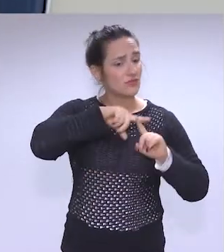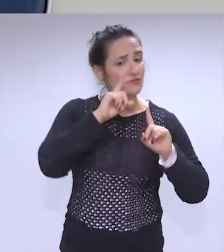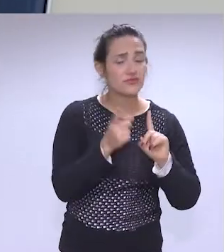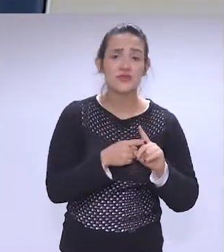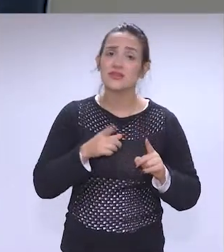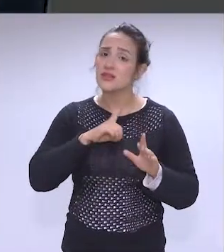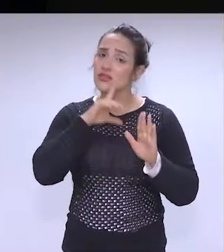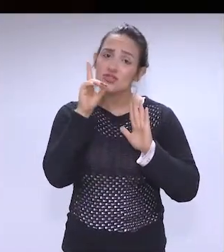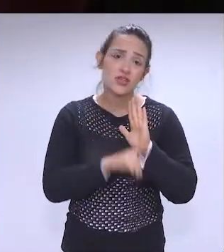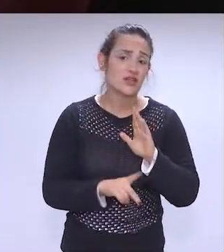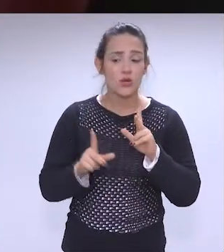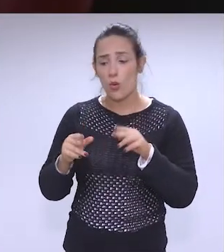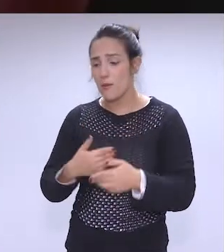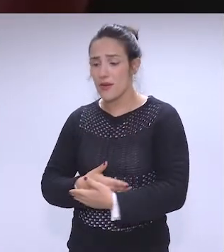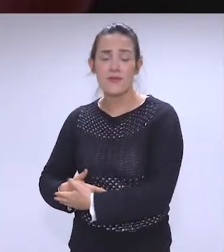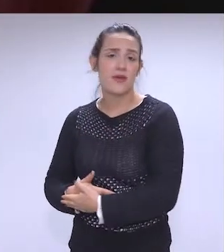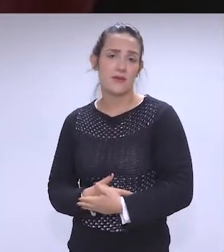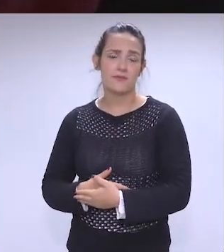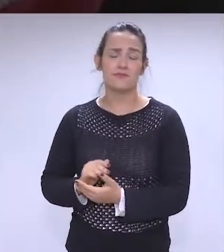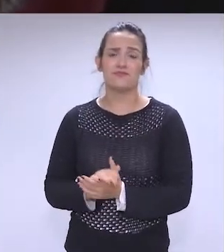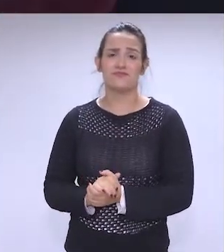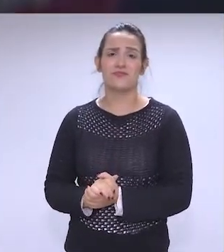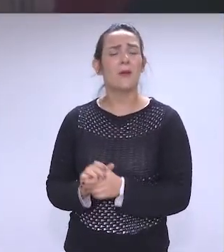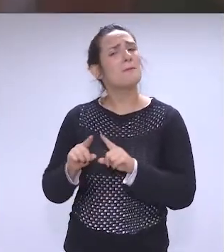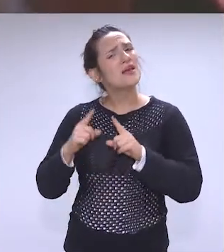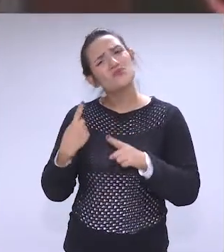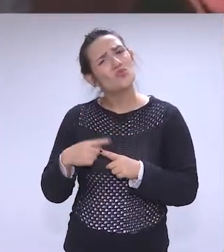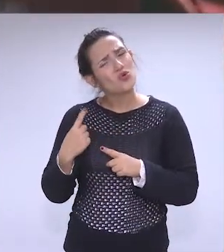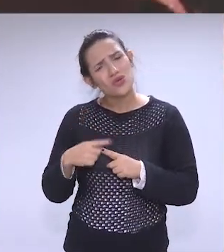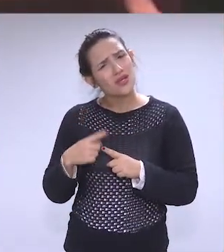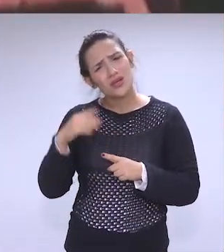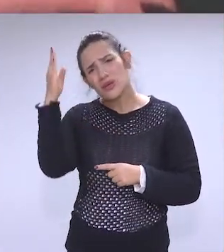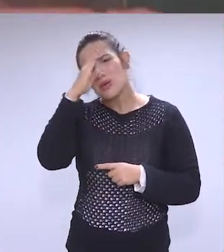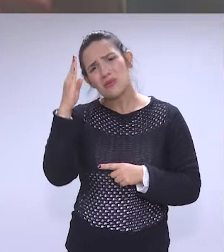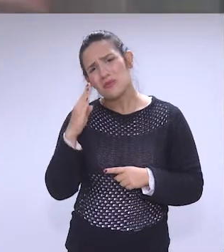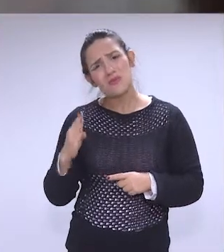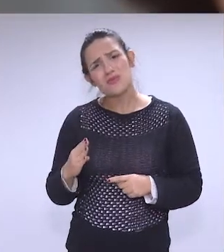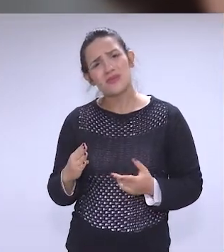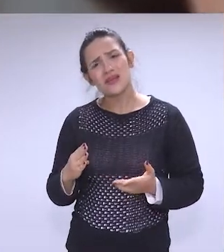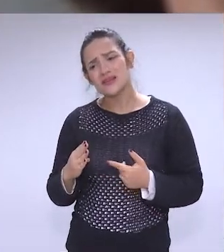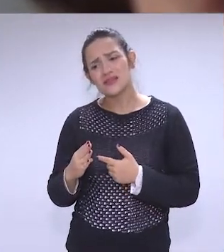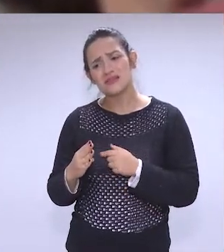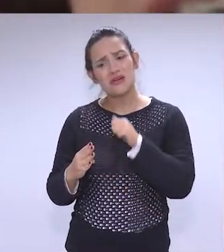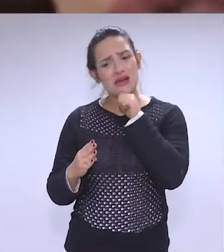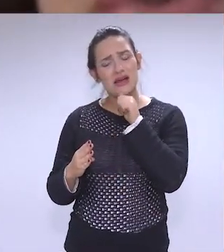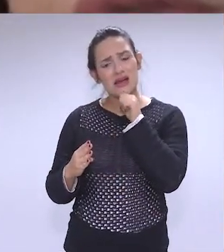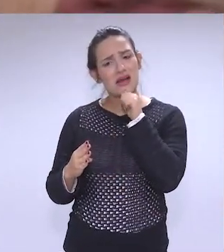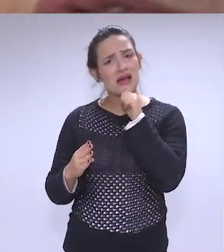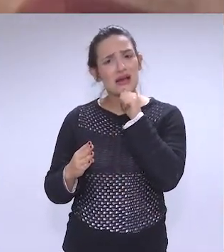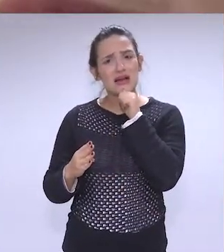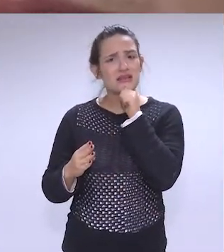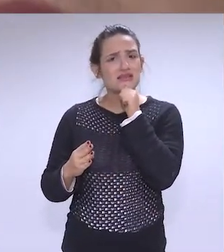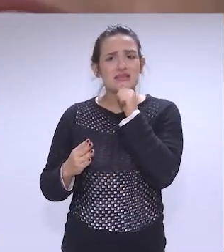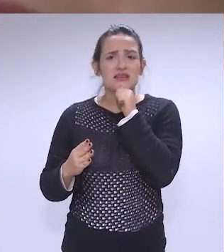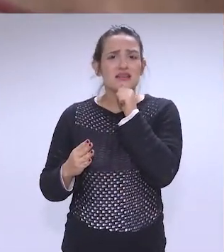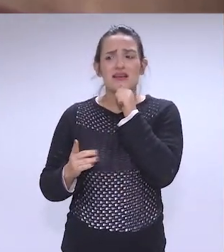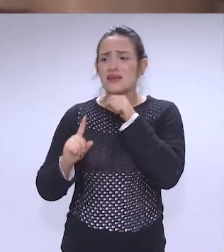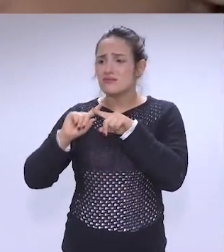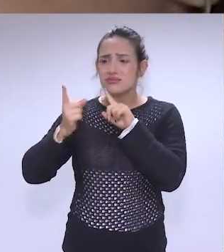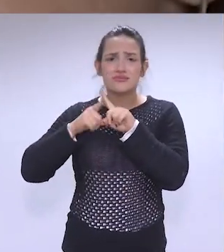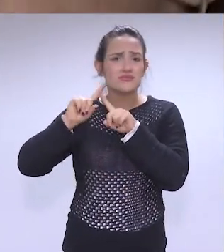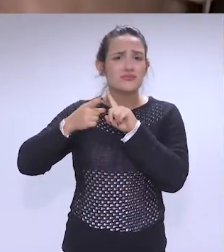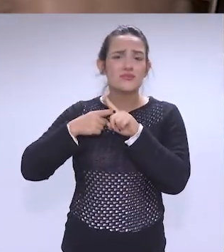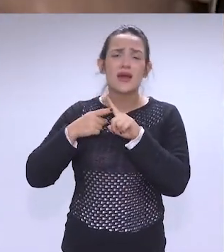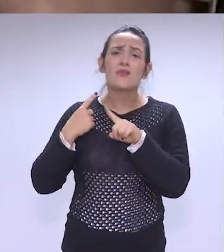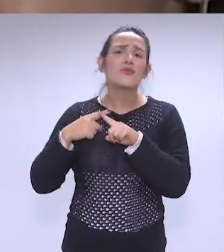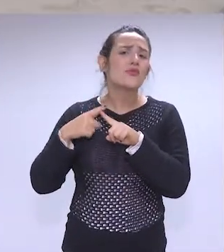que acabou de nascer. E o que leva o Brasil a ter índices tão altos? Para Leila Bijos, a cultura de mais liberdade no país pode